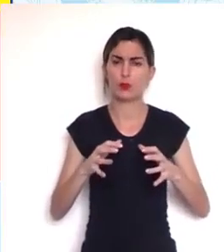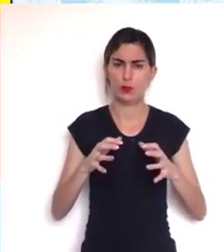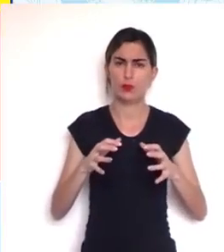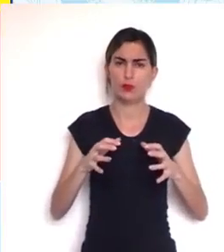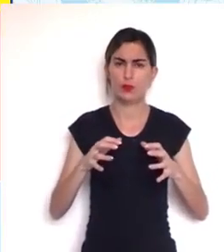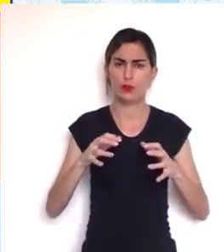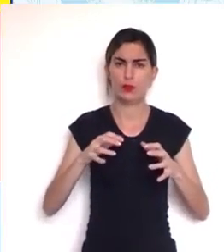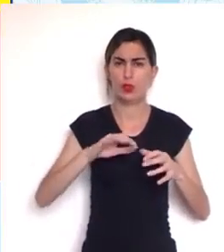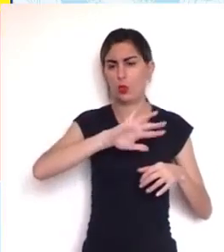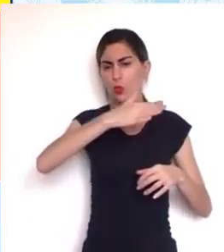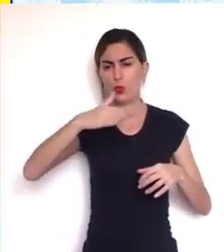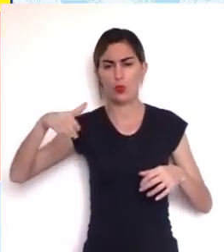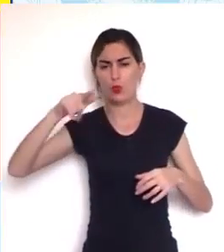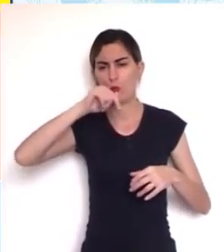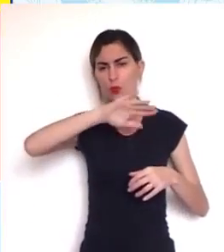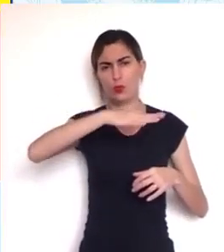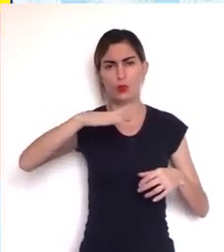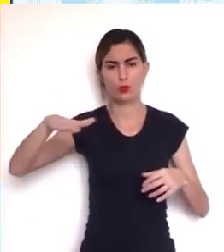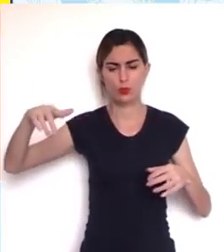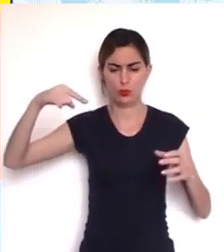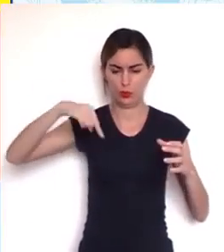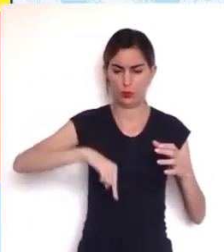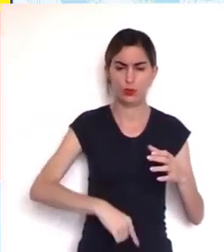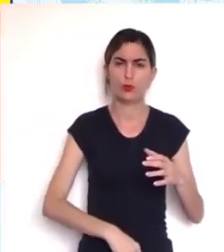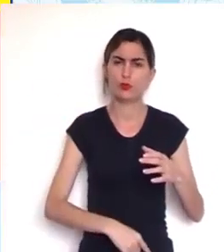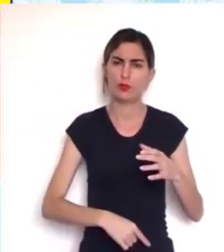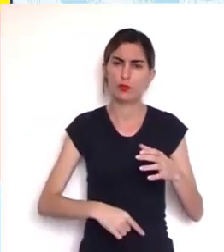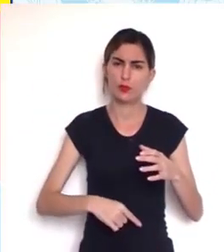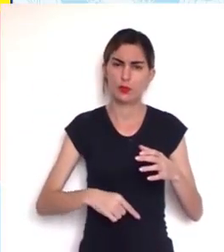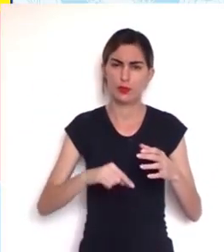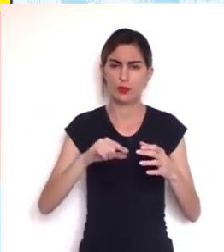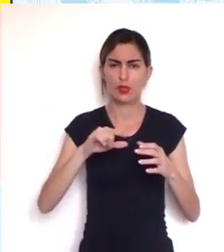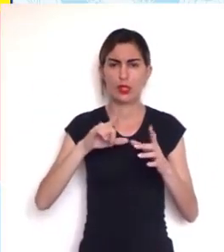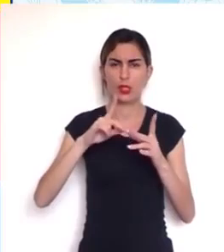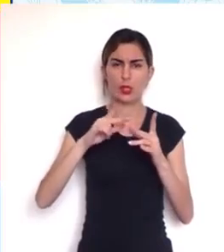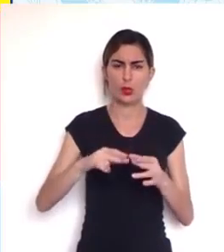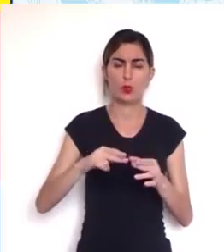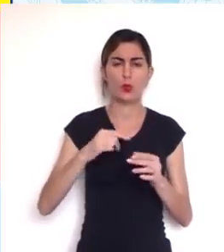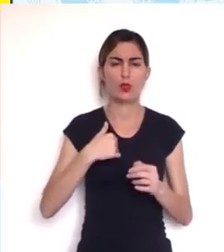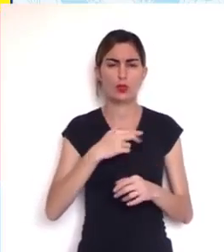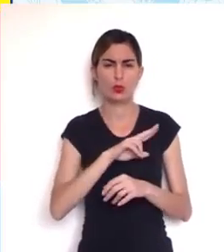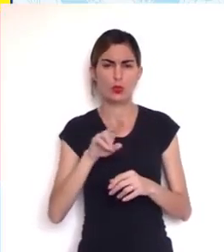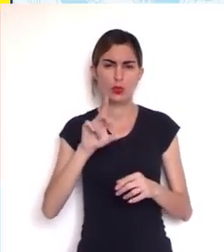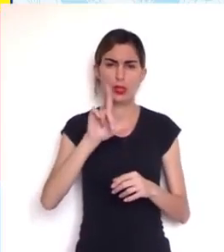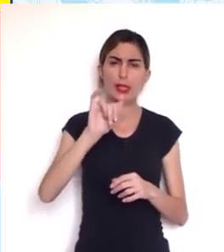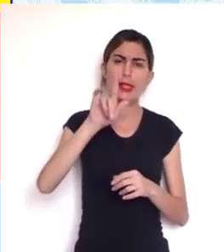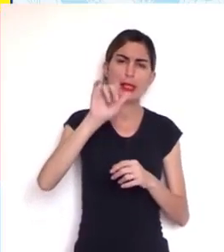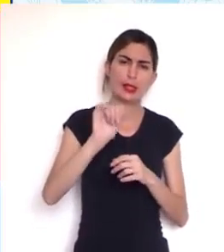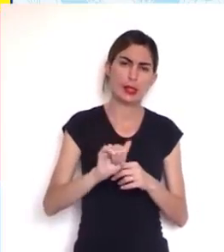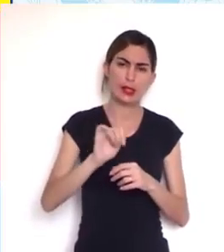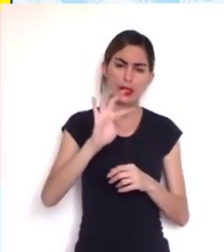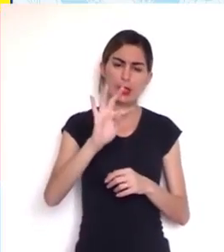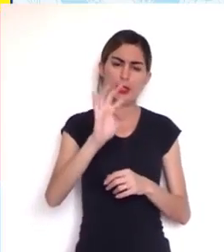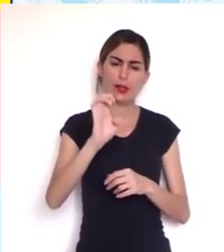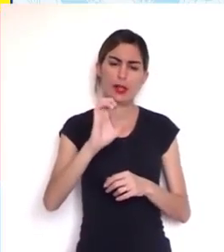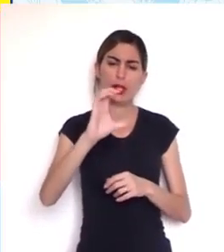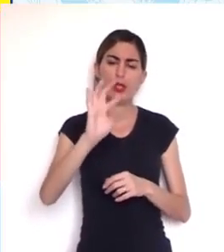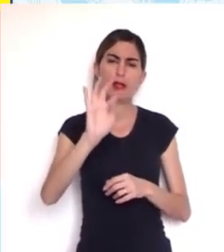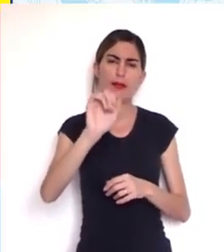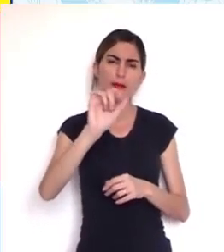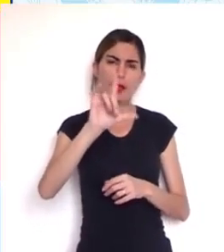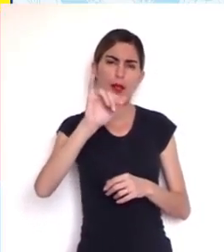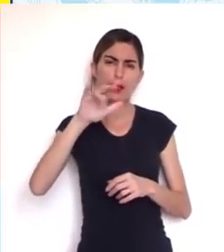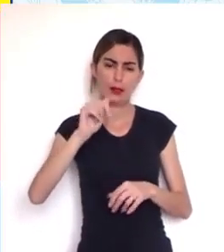atmosférica do nível do mar. Forma-se então uma liga, que a gente chama de liga